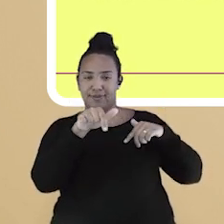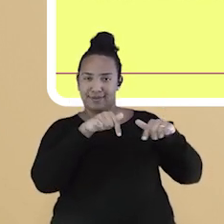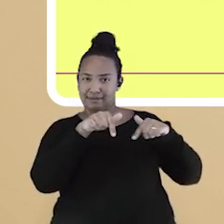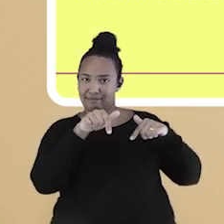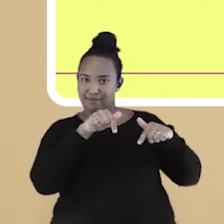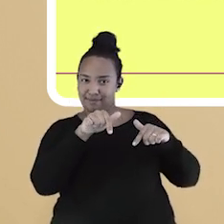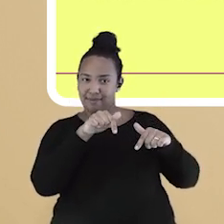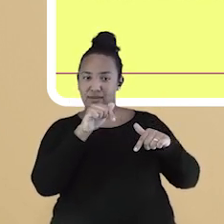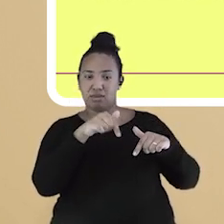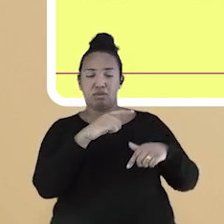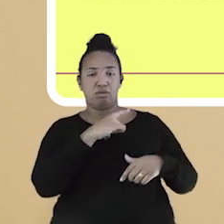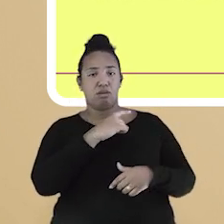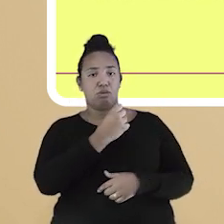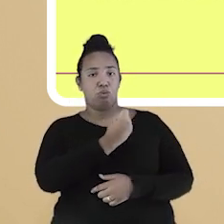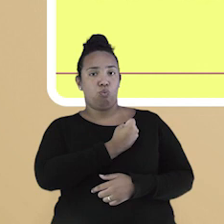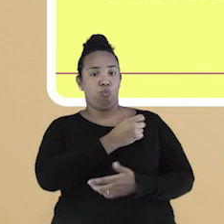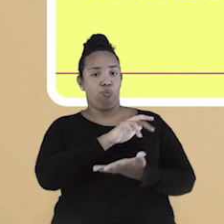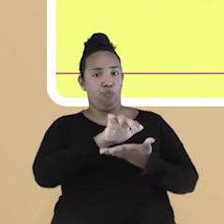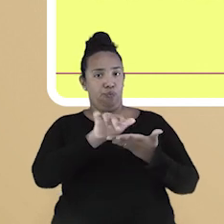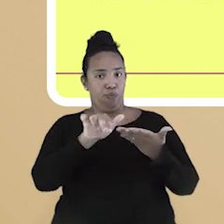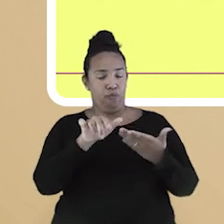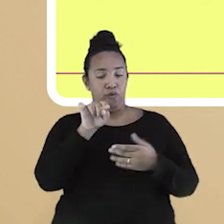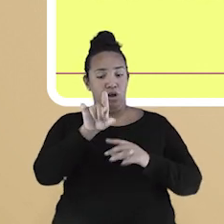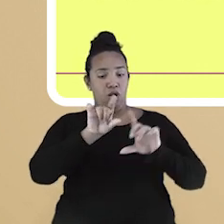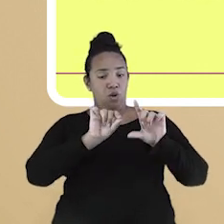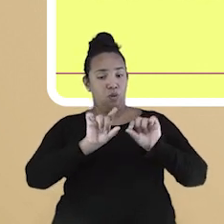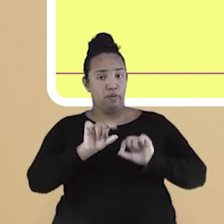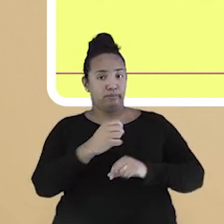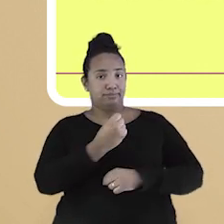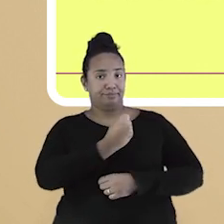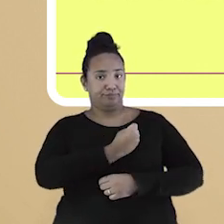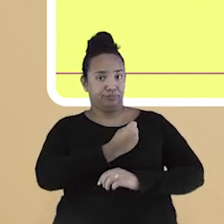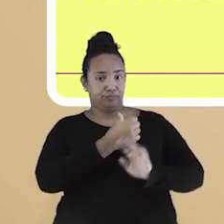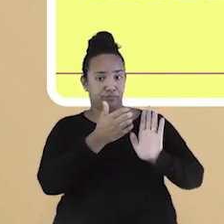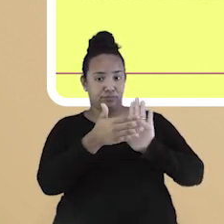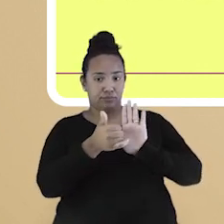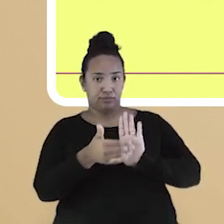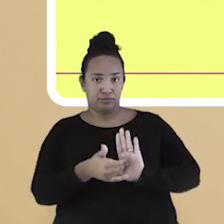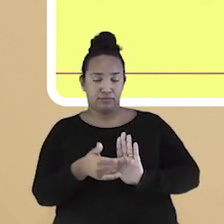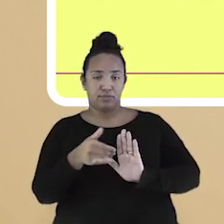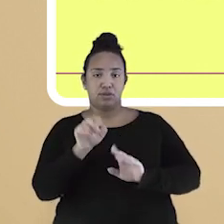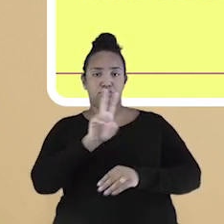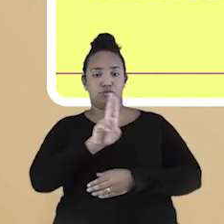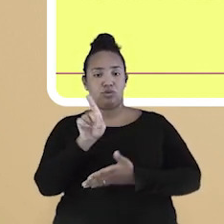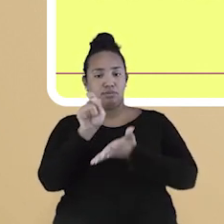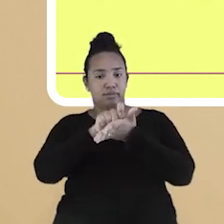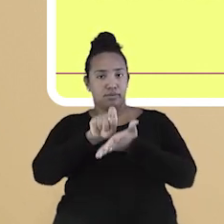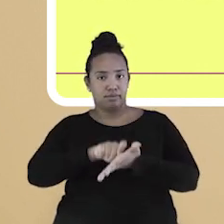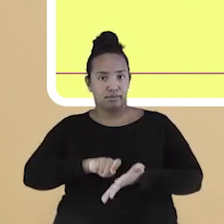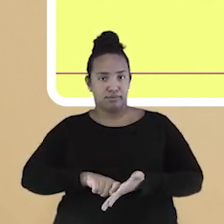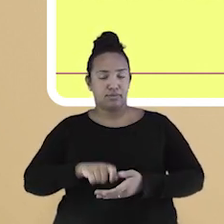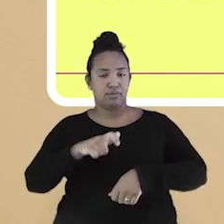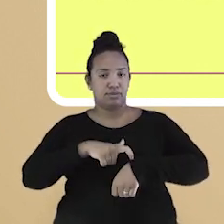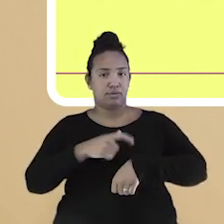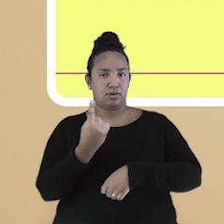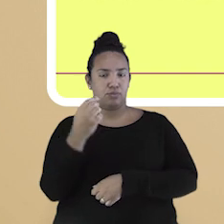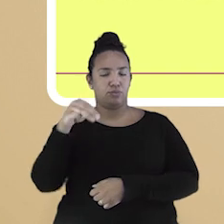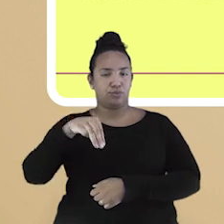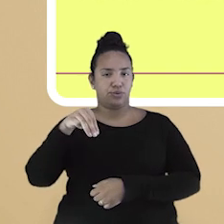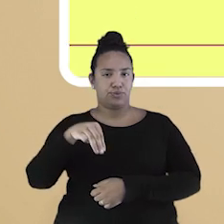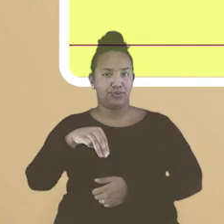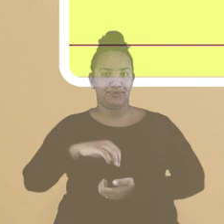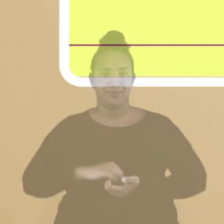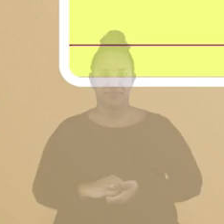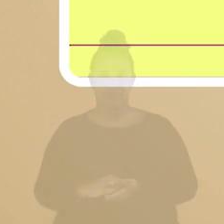números. Separe apenas os números e escreva os nomes deles. Você tem 1 minuto. Vamos